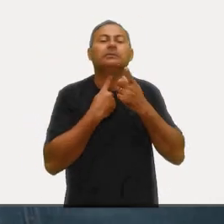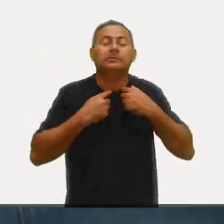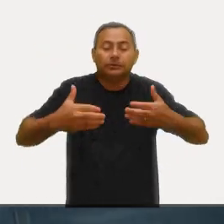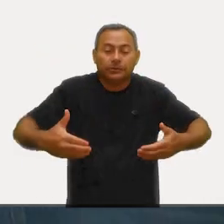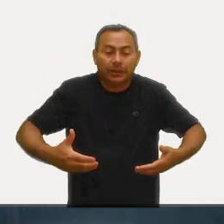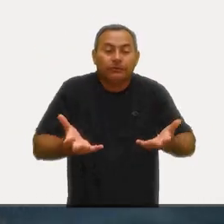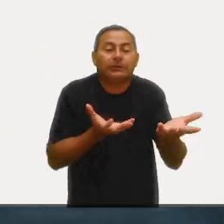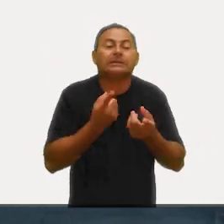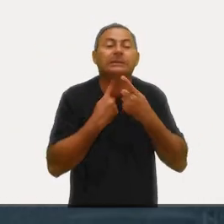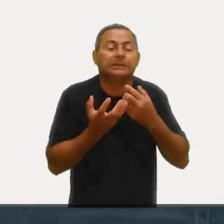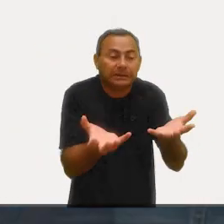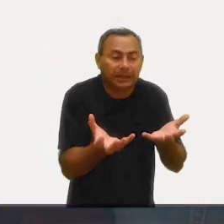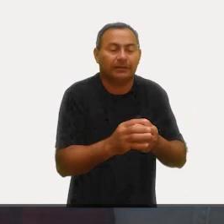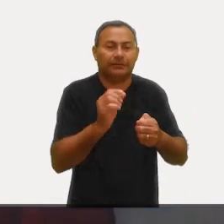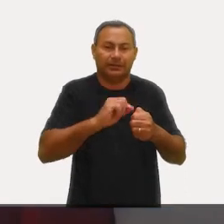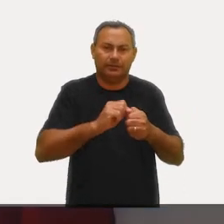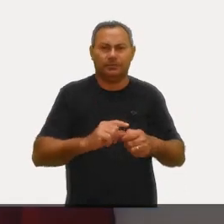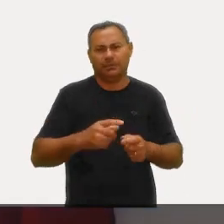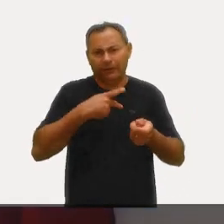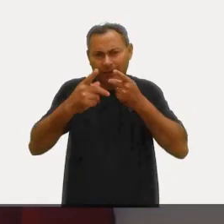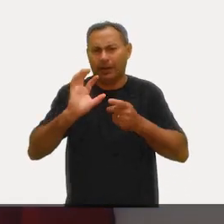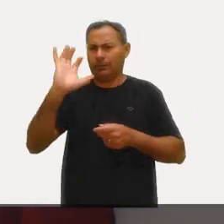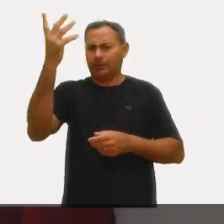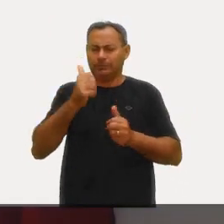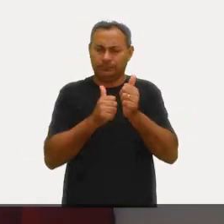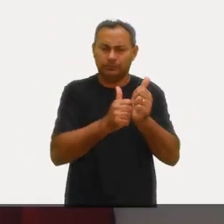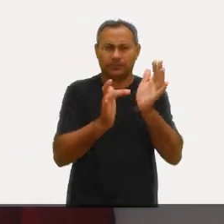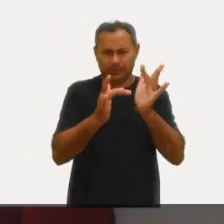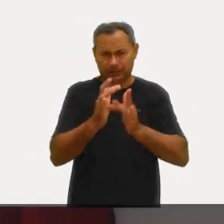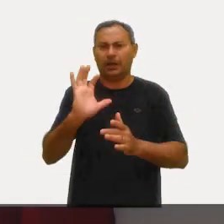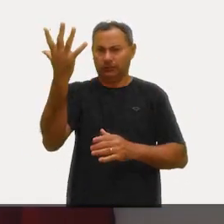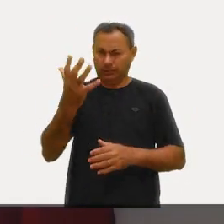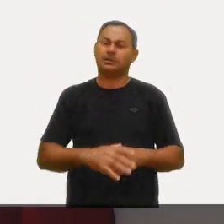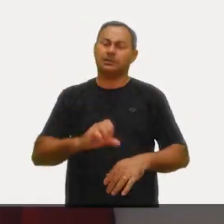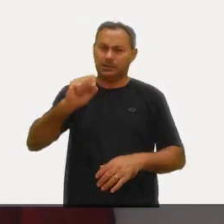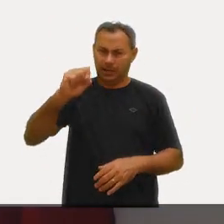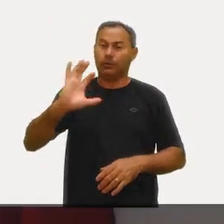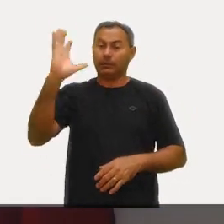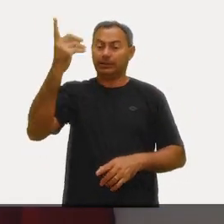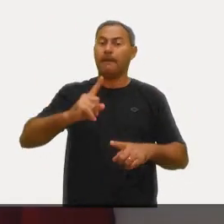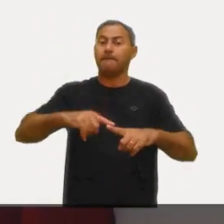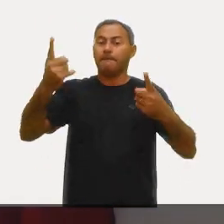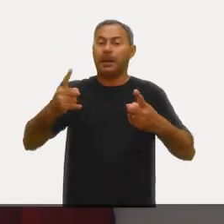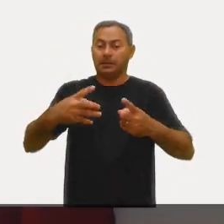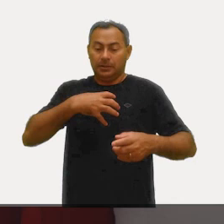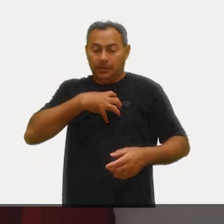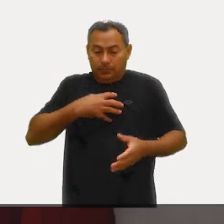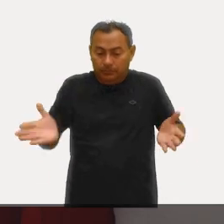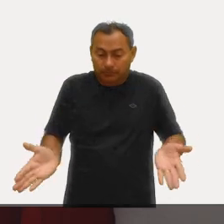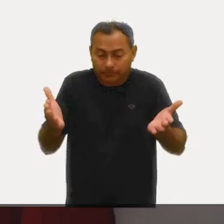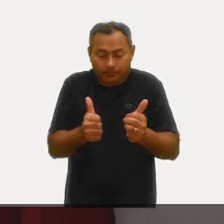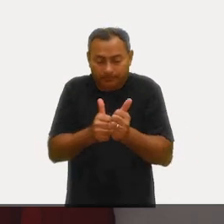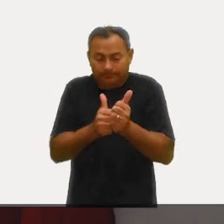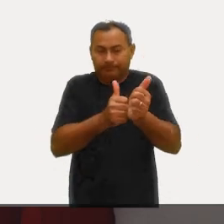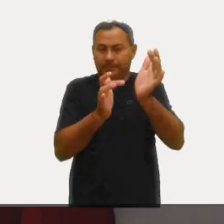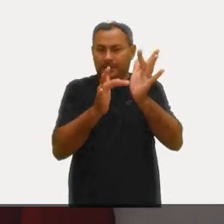fome e sede de realização. Não estou dizendo que isso não acontece aos seguidores de Cristo. creio que aconteça, sim, mas a motivação de